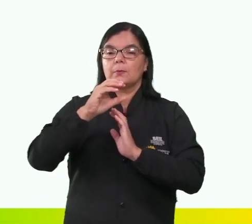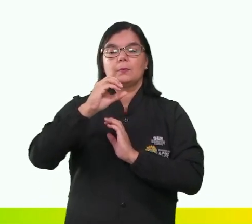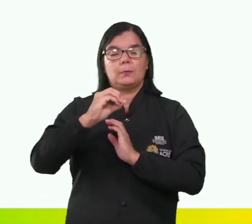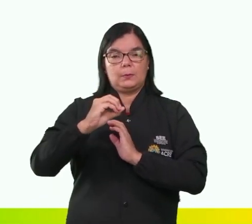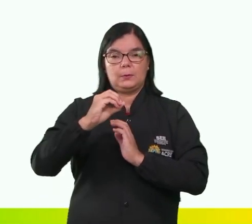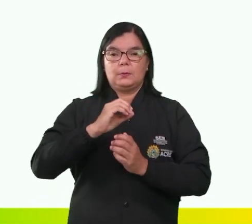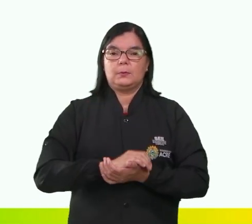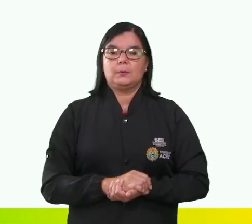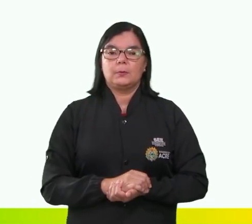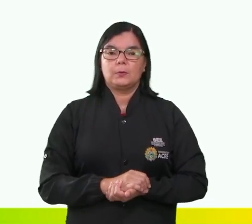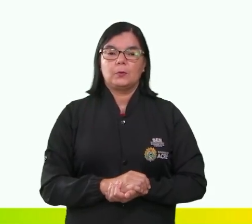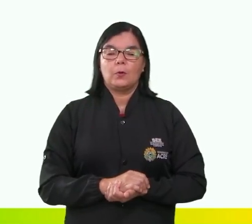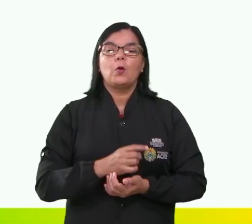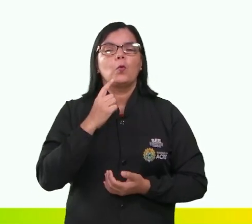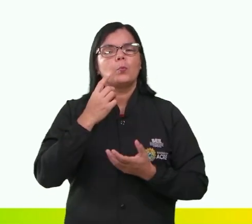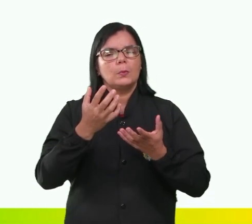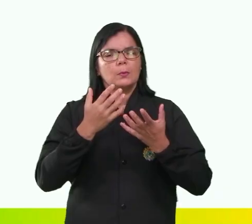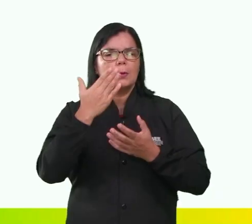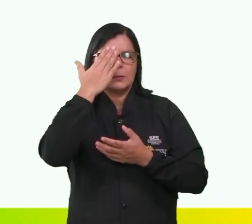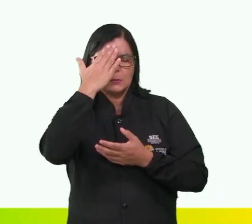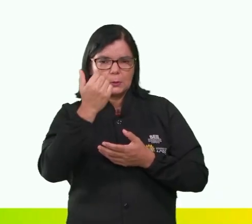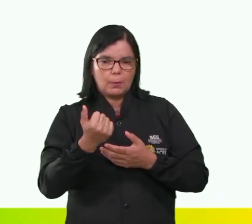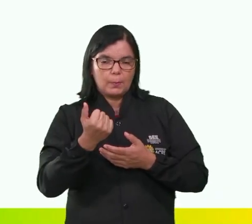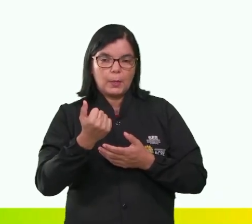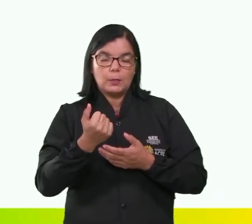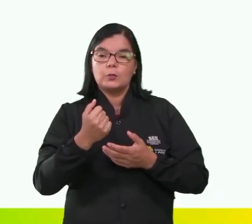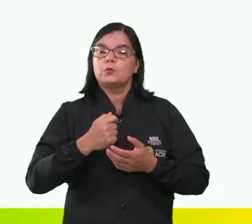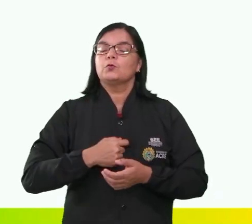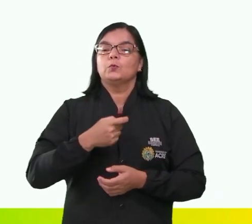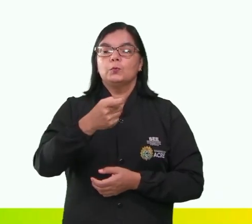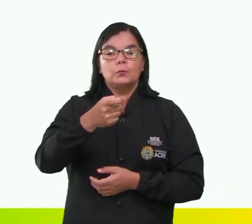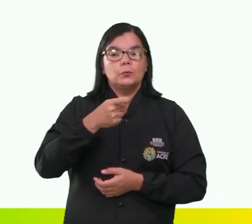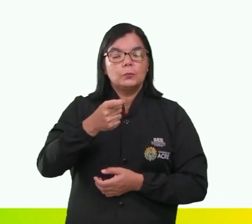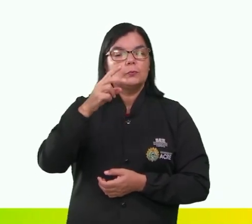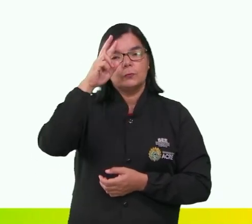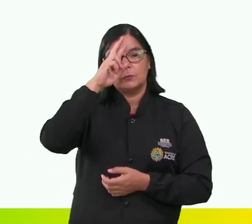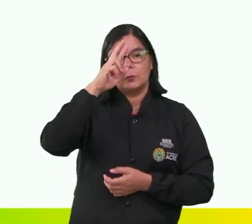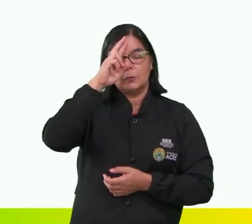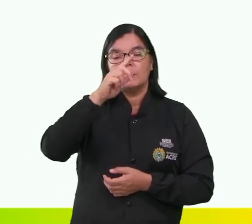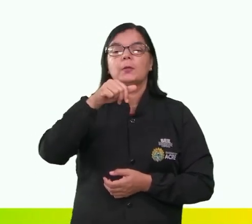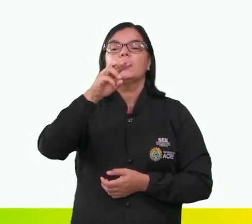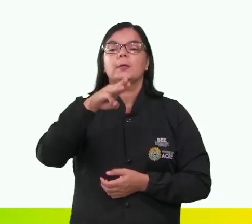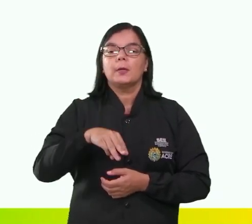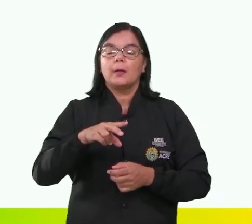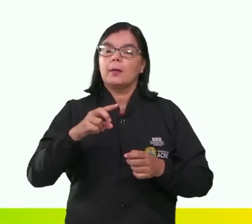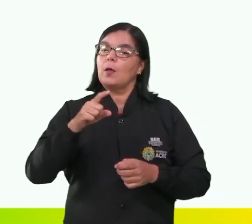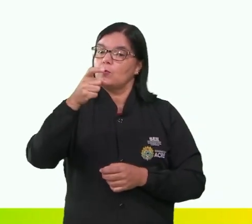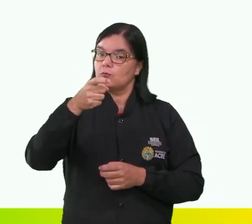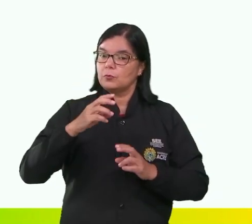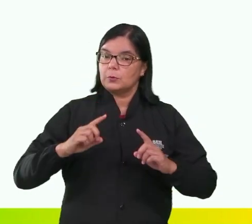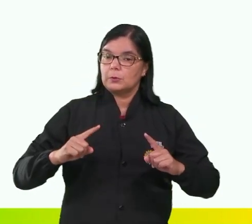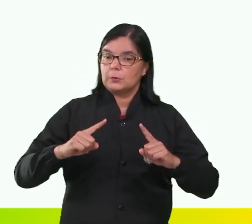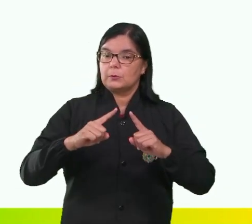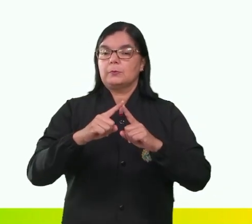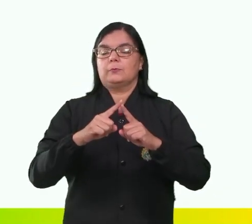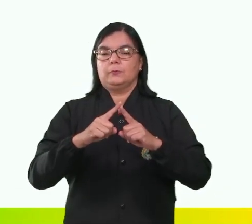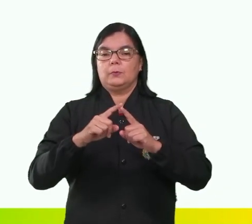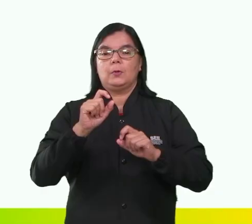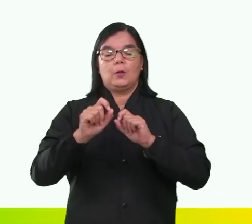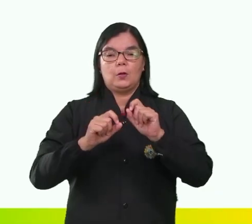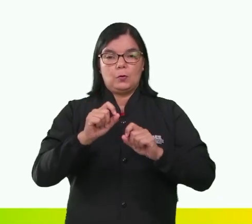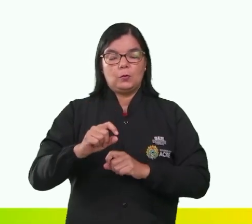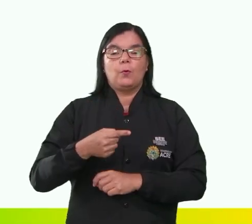zero. E aí, como ele quer saber o ponto x, vamos lembrar, quem é o x-vértice? X-vértice é